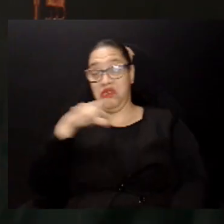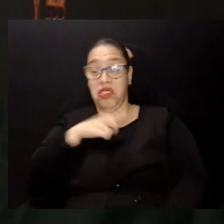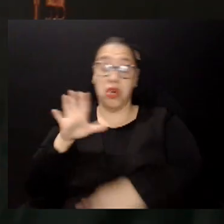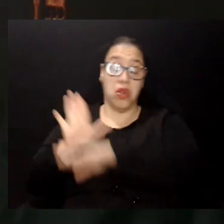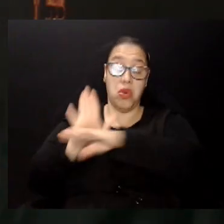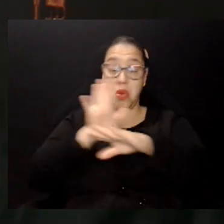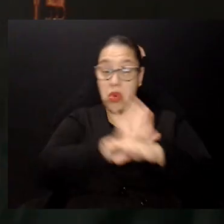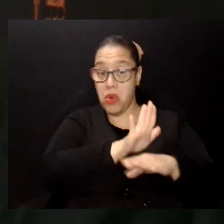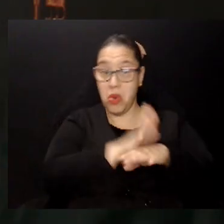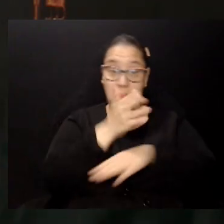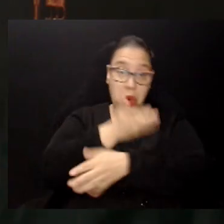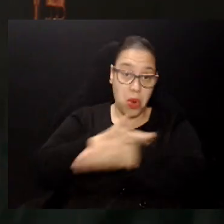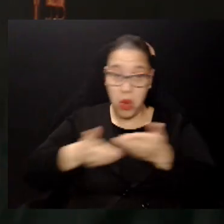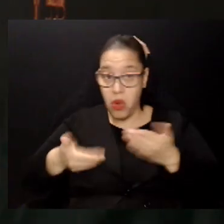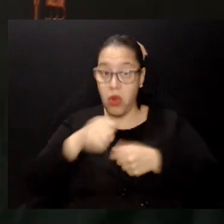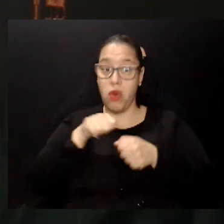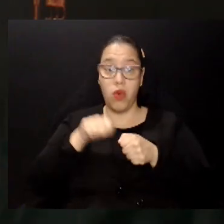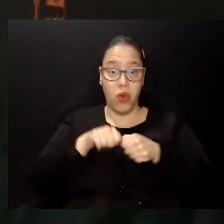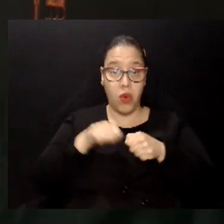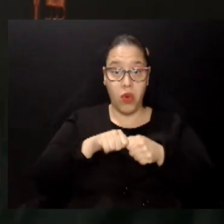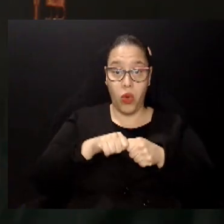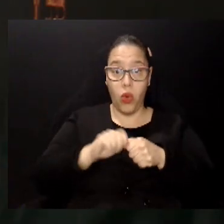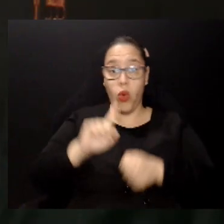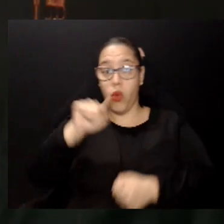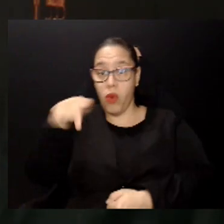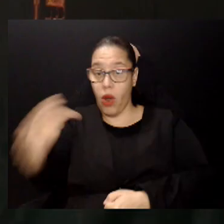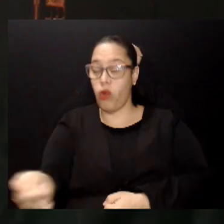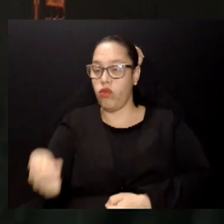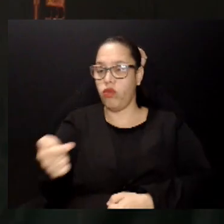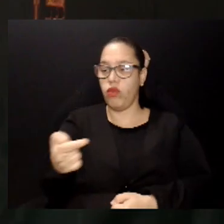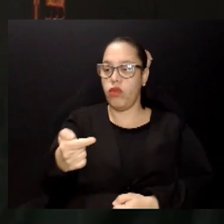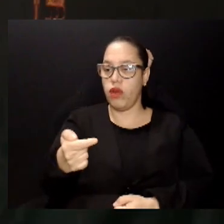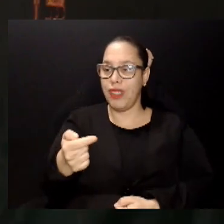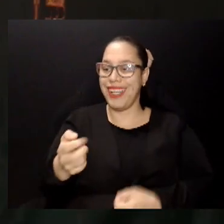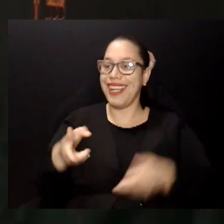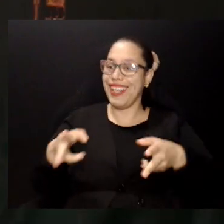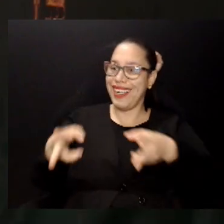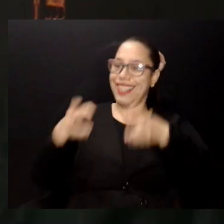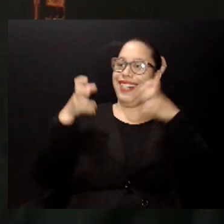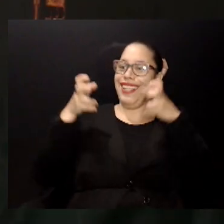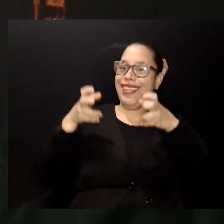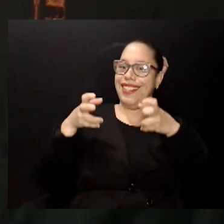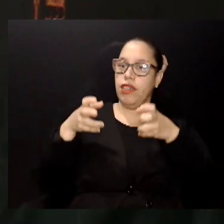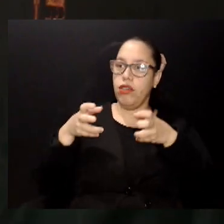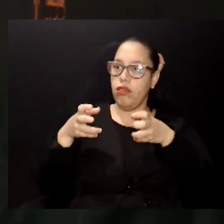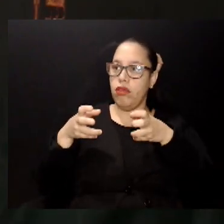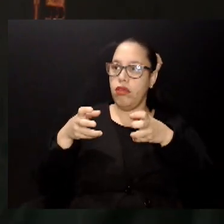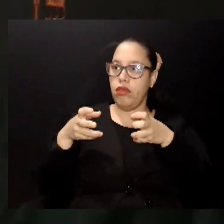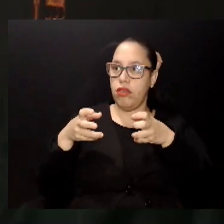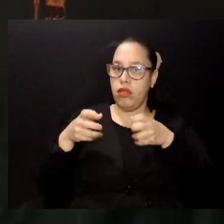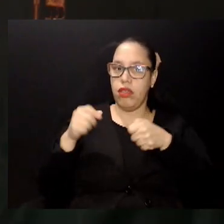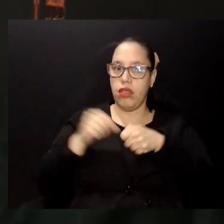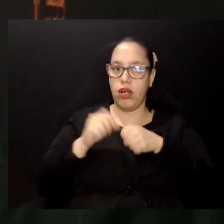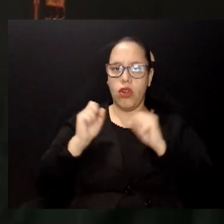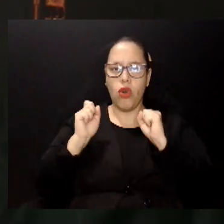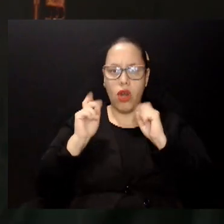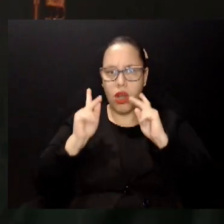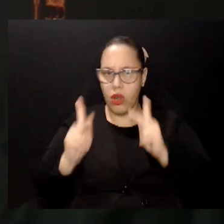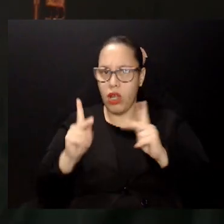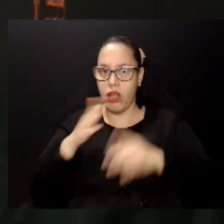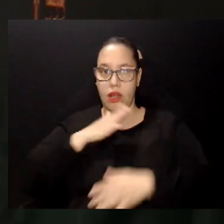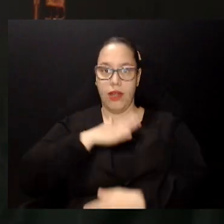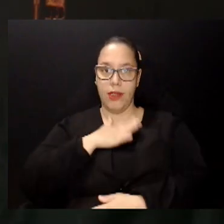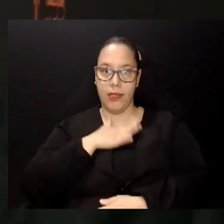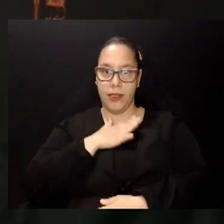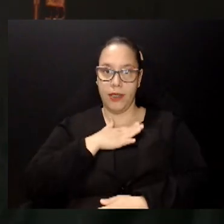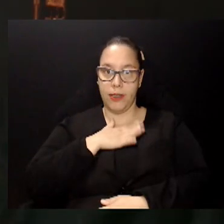contribuindo, fazendo algo para alguém, para que eu seja reconhecida que, eu estou ok com as minhas